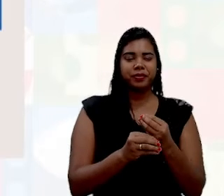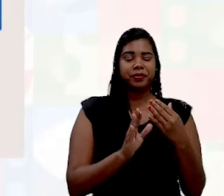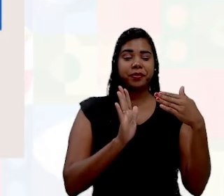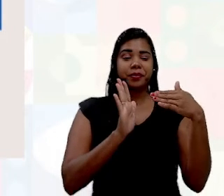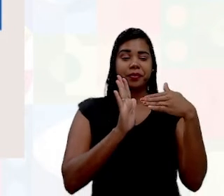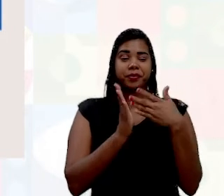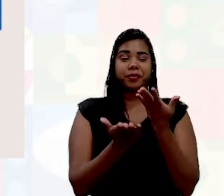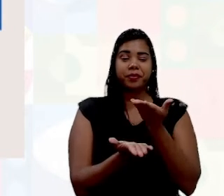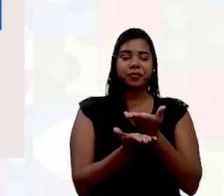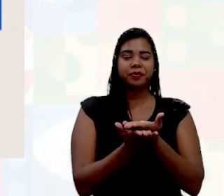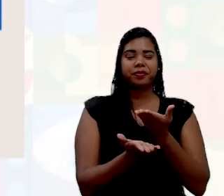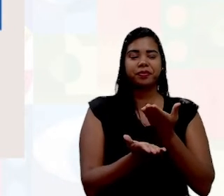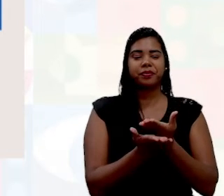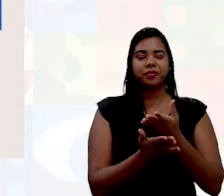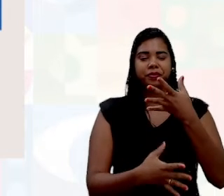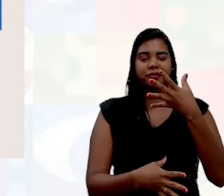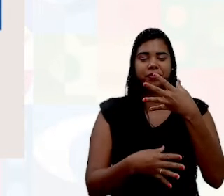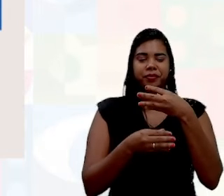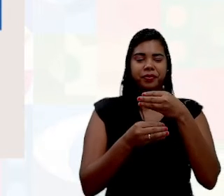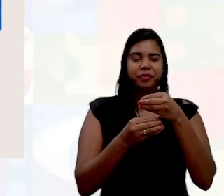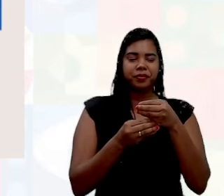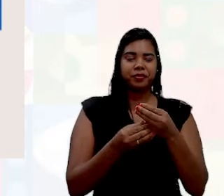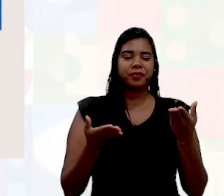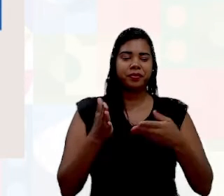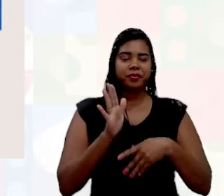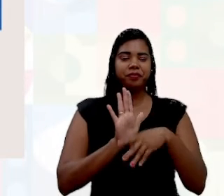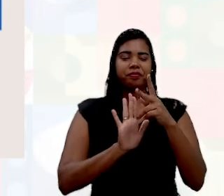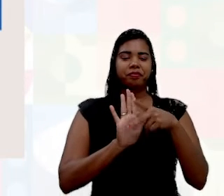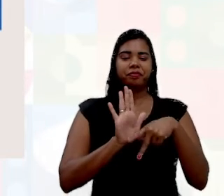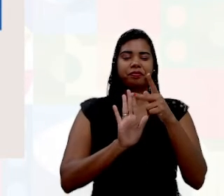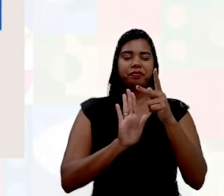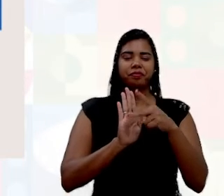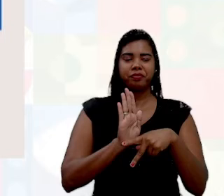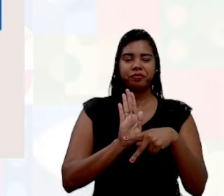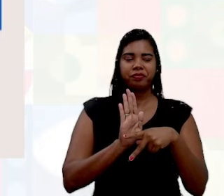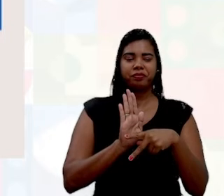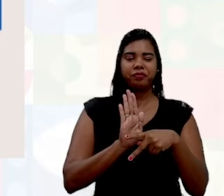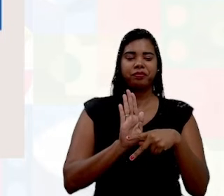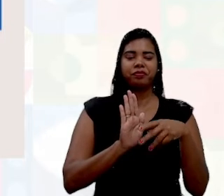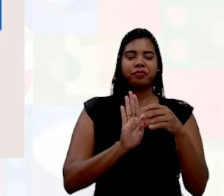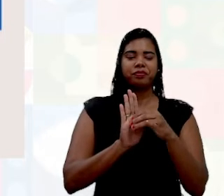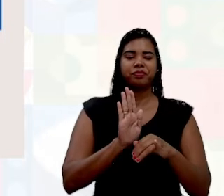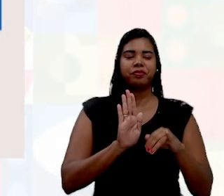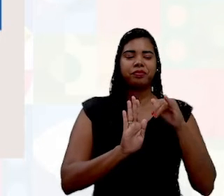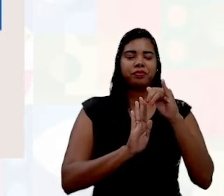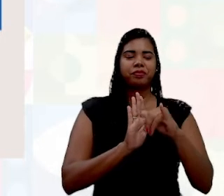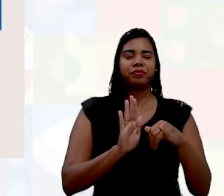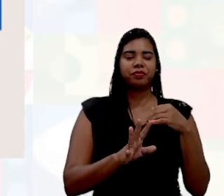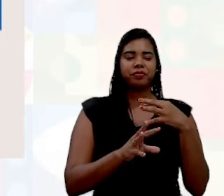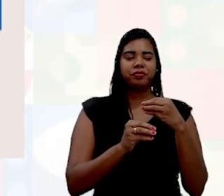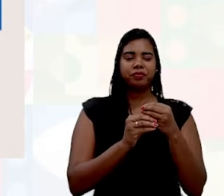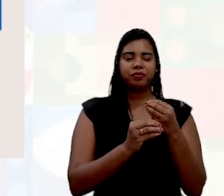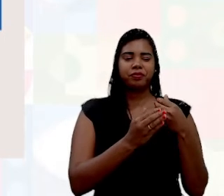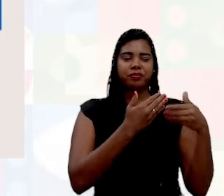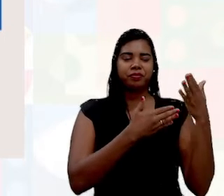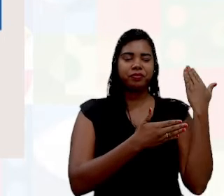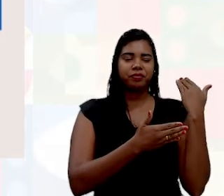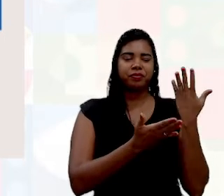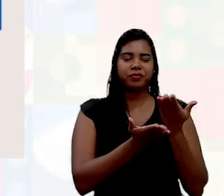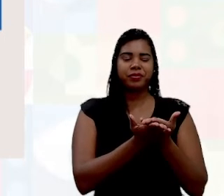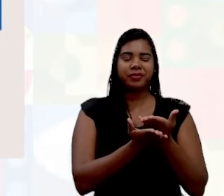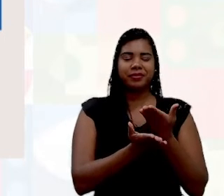penúltima aula, vamos implementar o projeto do Framework Django, né? A gente viu na aula passada que a